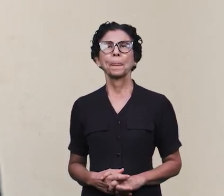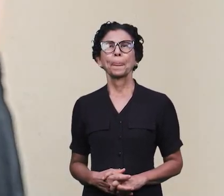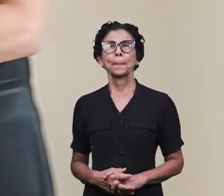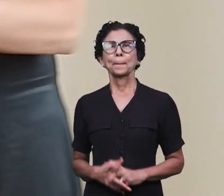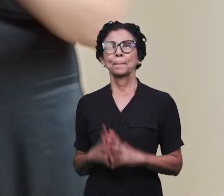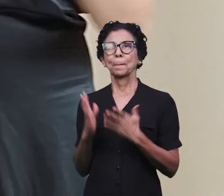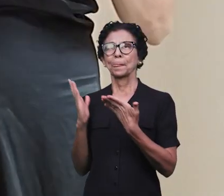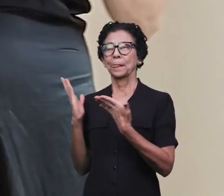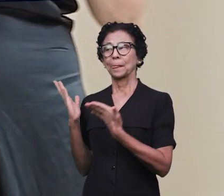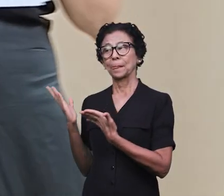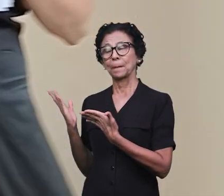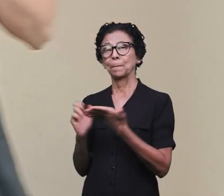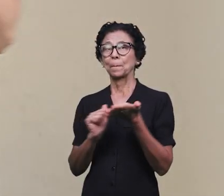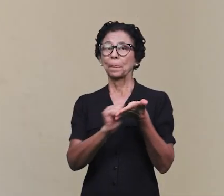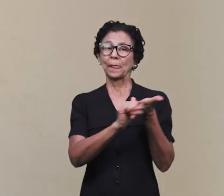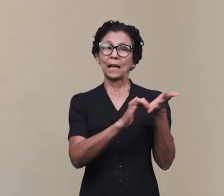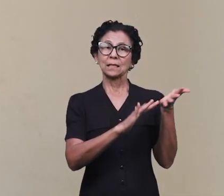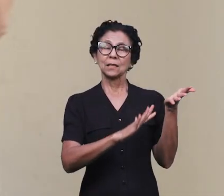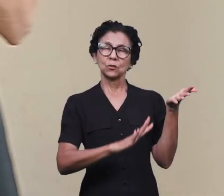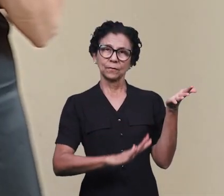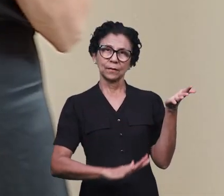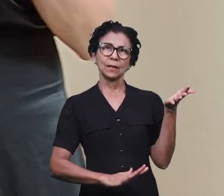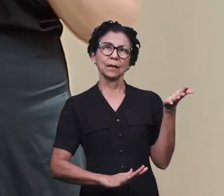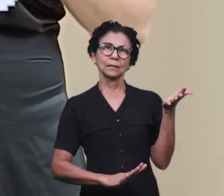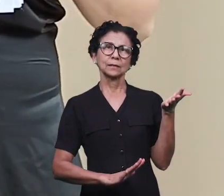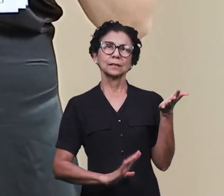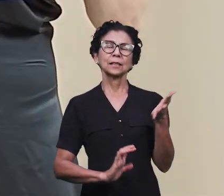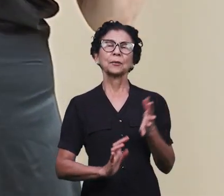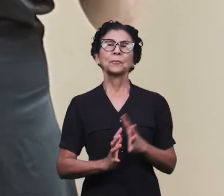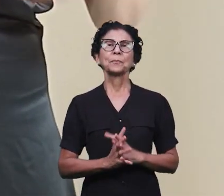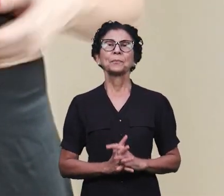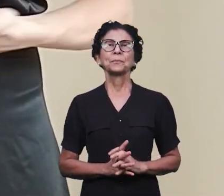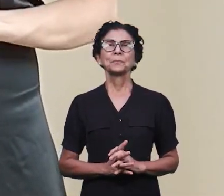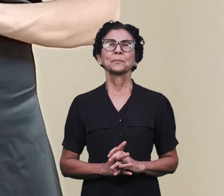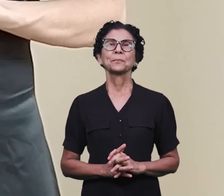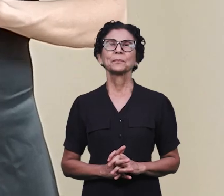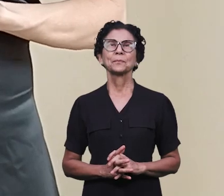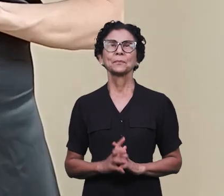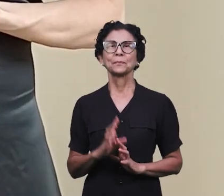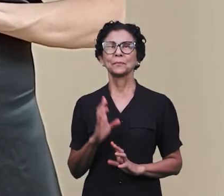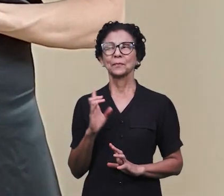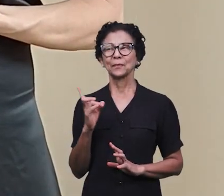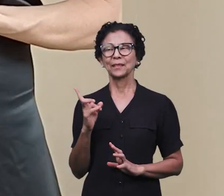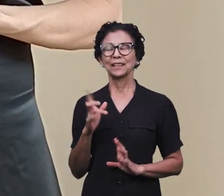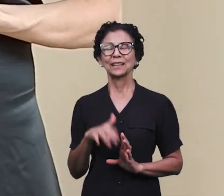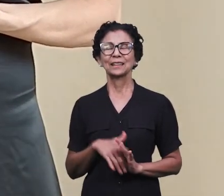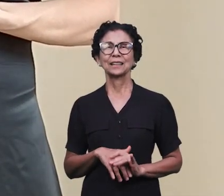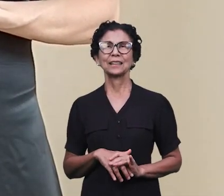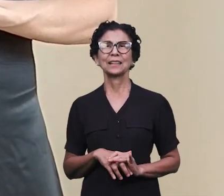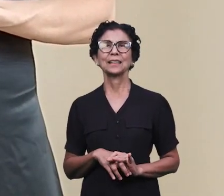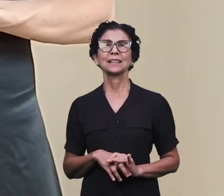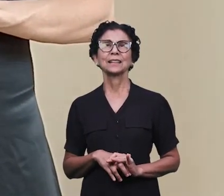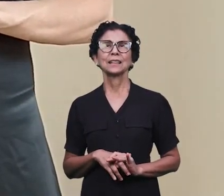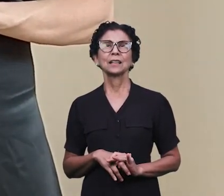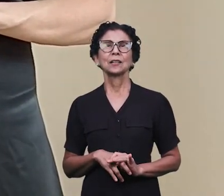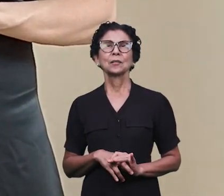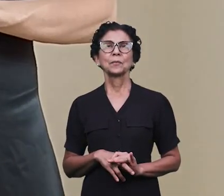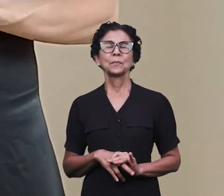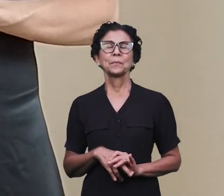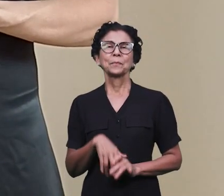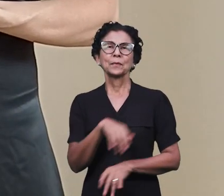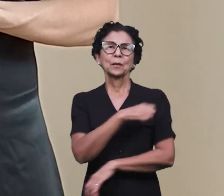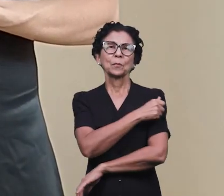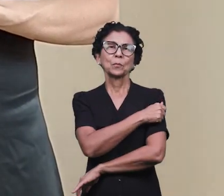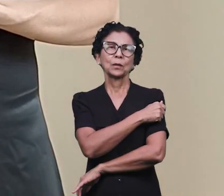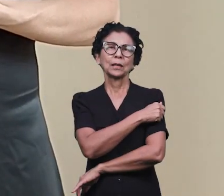pouquinho sobre as atividades que são realizadas, né? Essa é a atividade para a sala que vem, né?